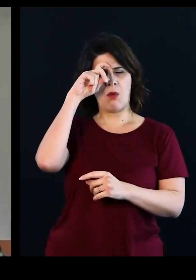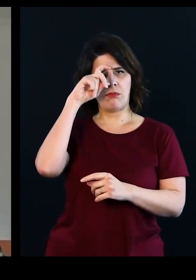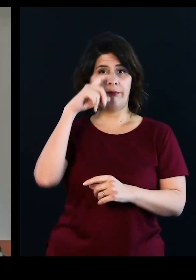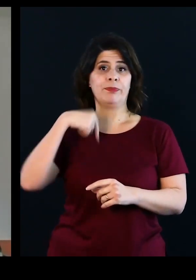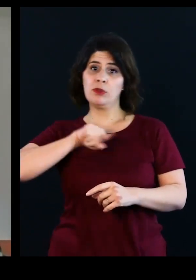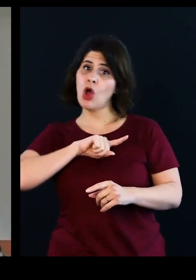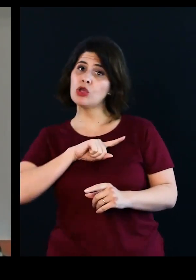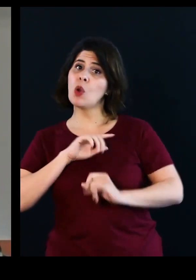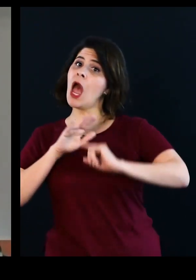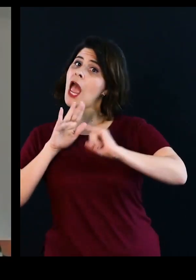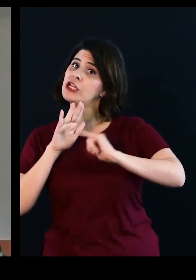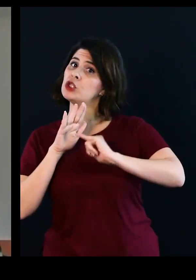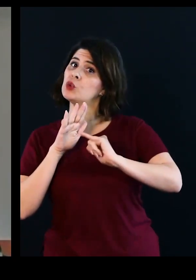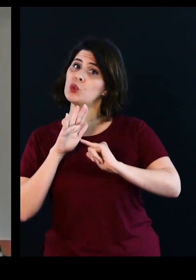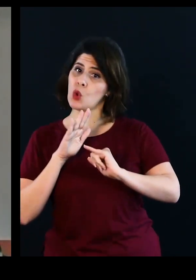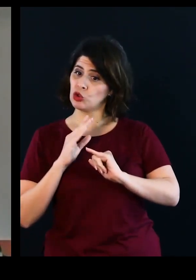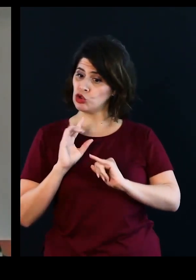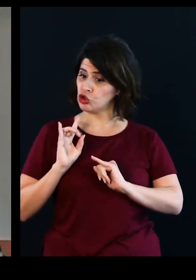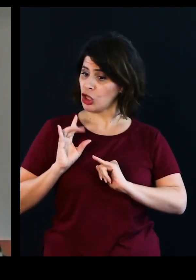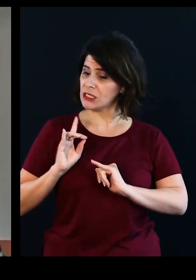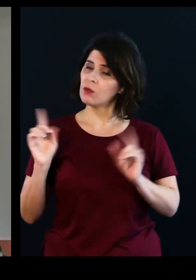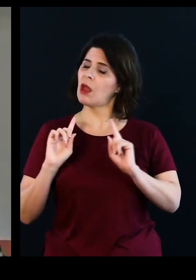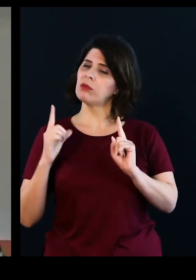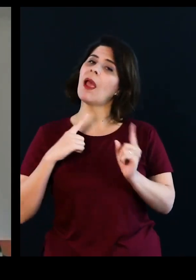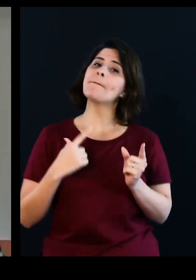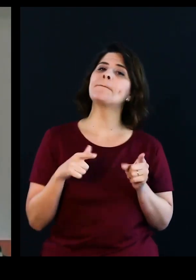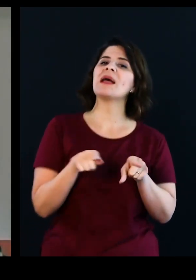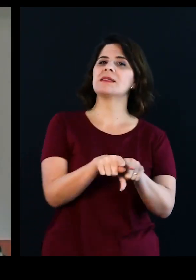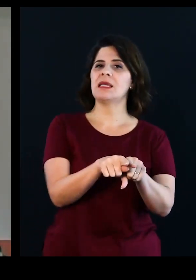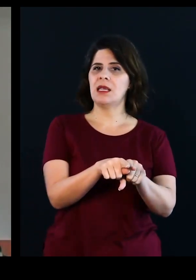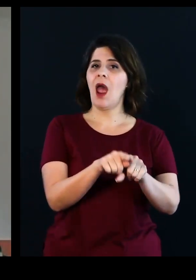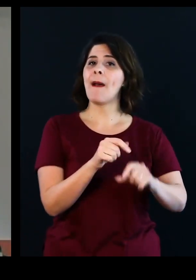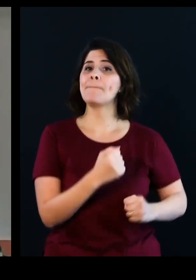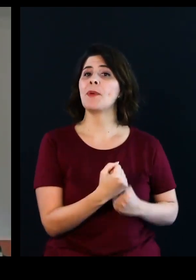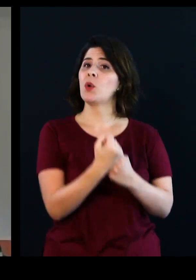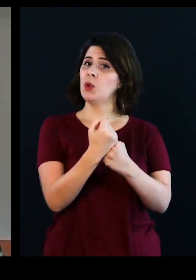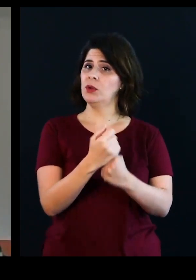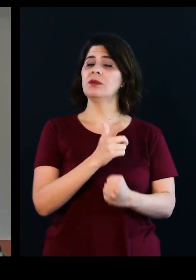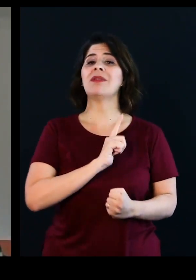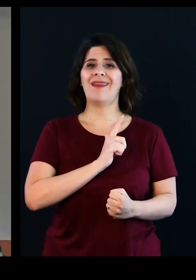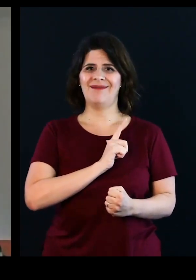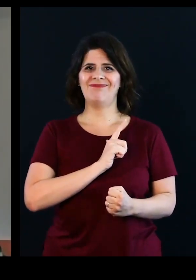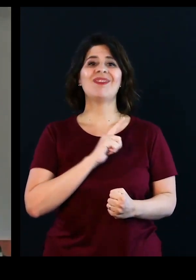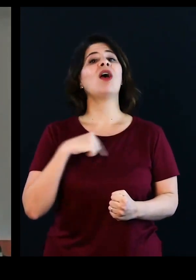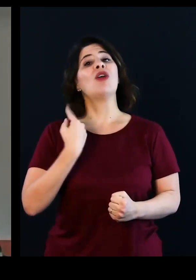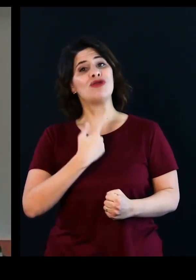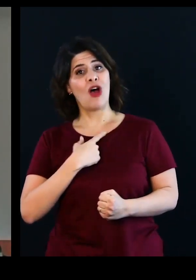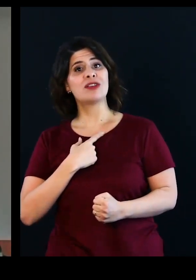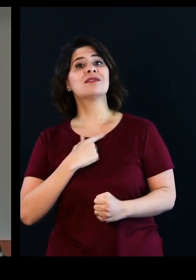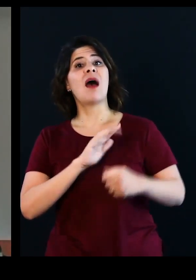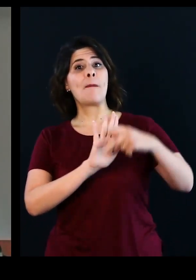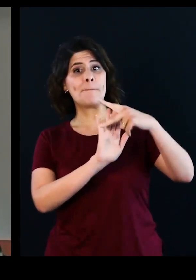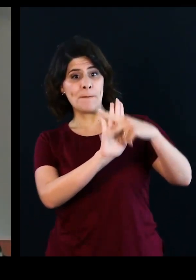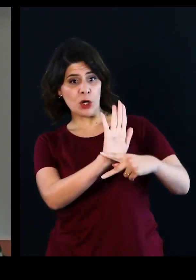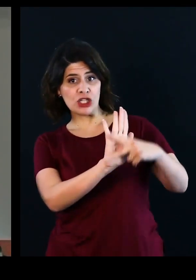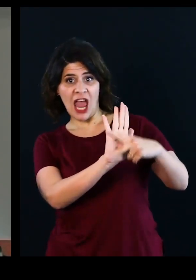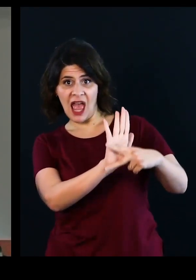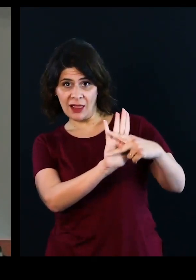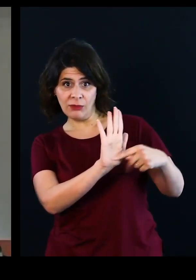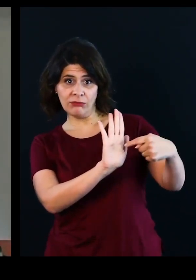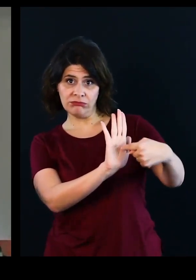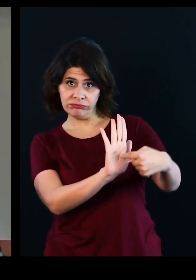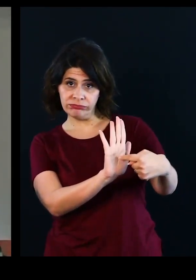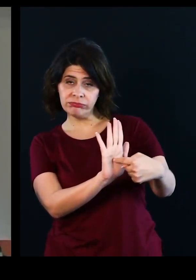é exclusividade nossa, mas esse é um aspecto interessante. É o Instituto participando de um projeto que